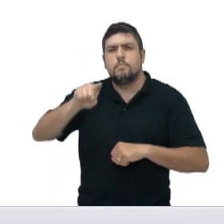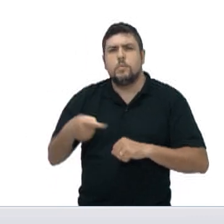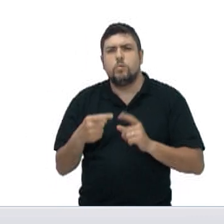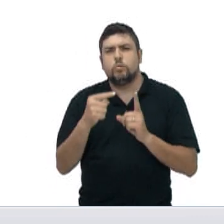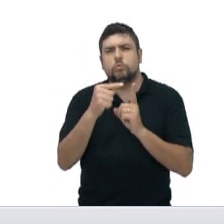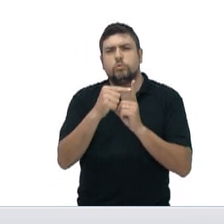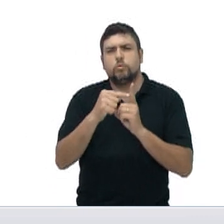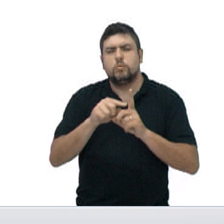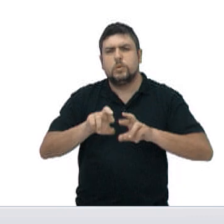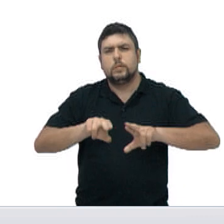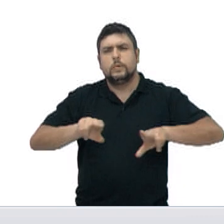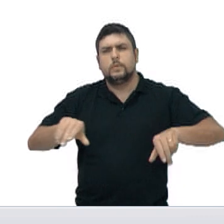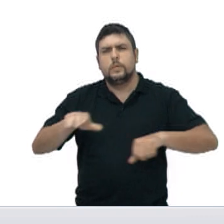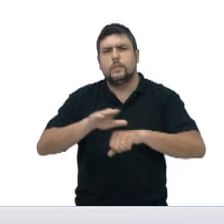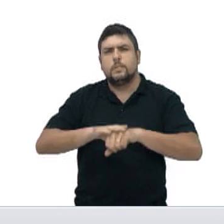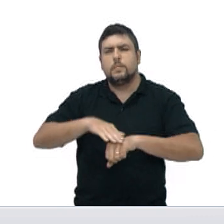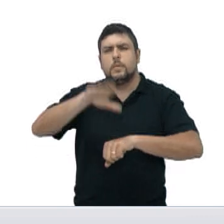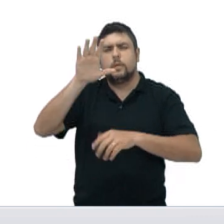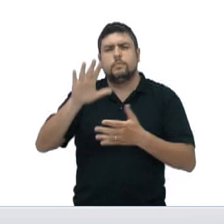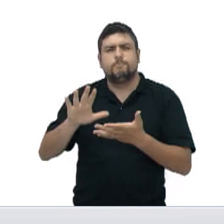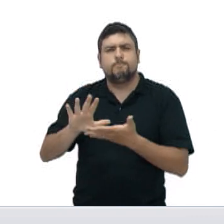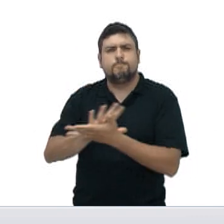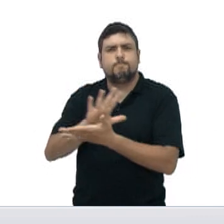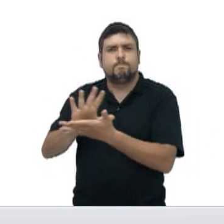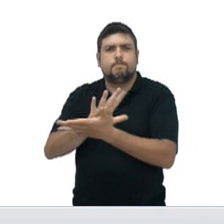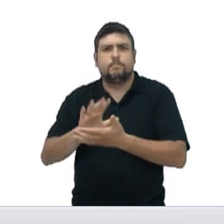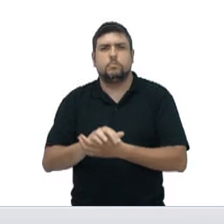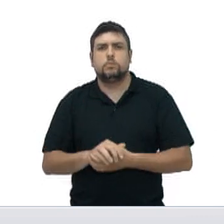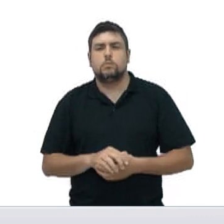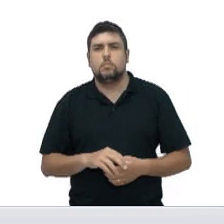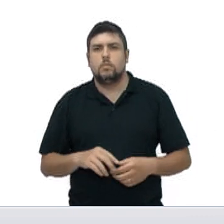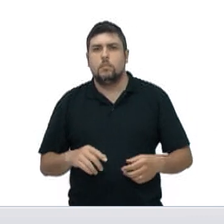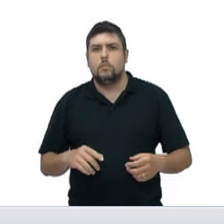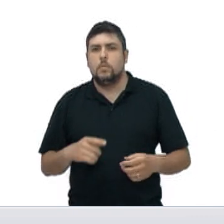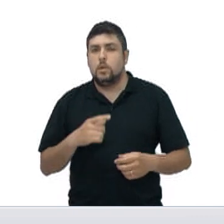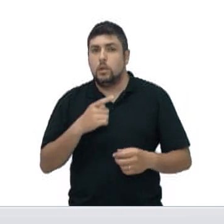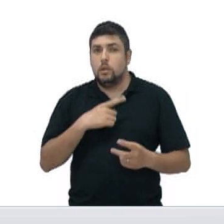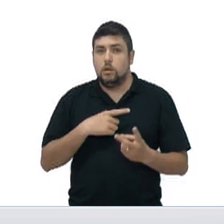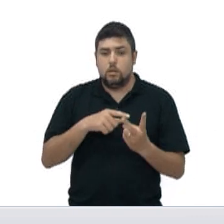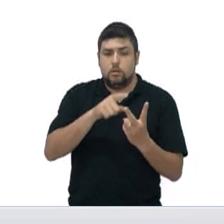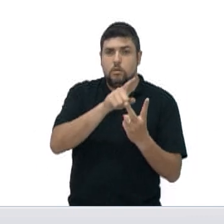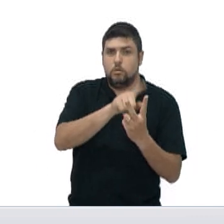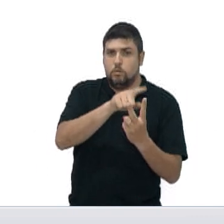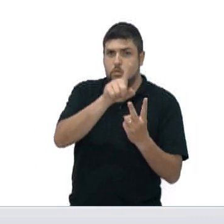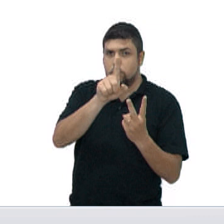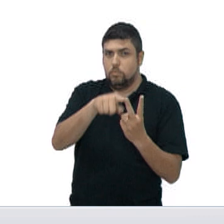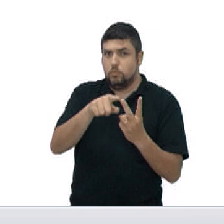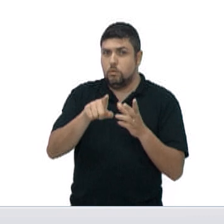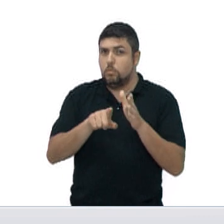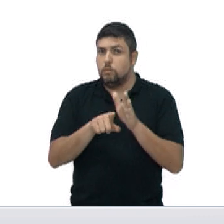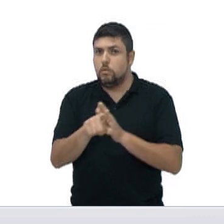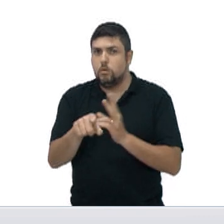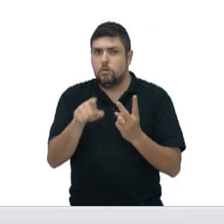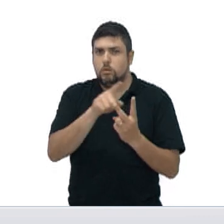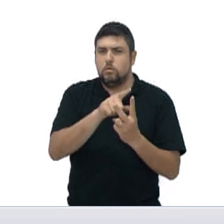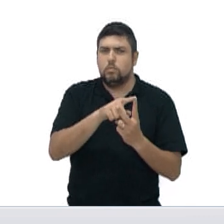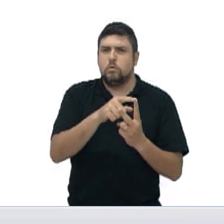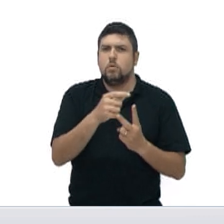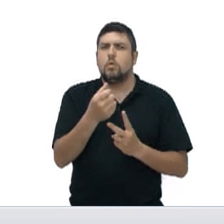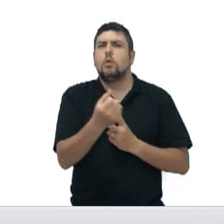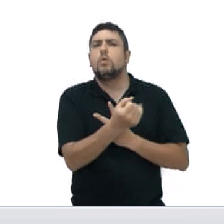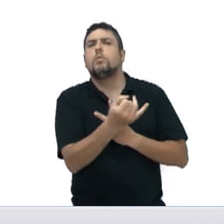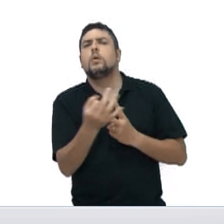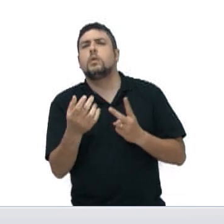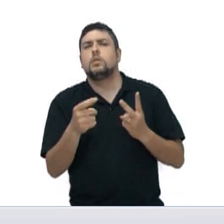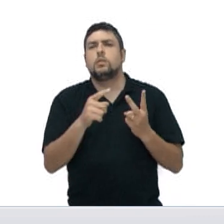de extinção no Brasil? Nós temos aqui duas perguntas, tá? Quantas e quais